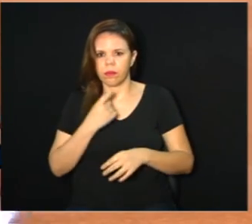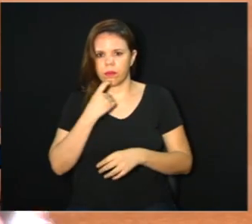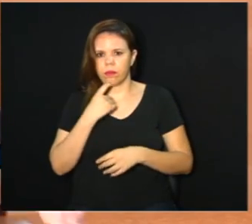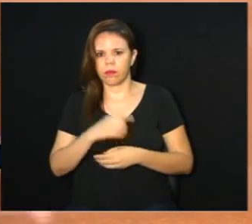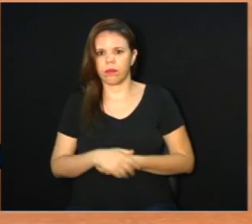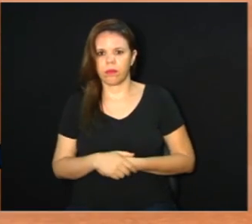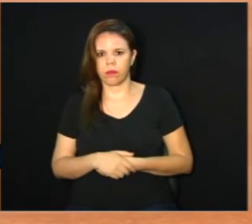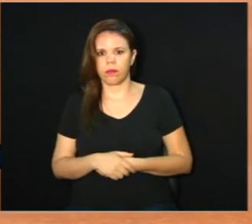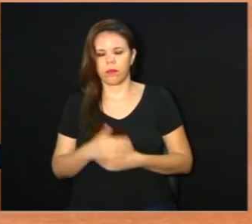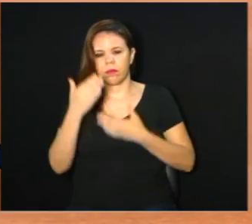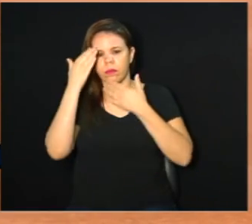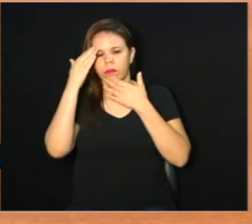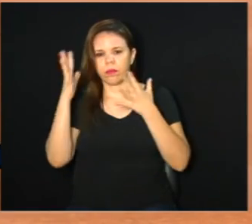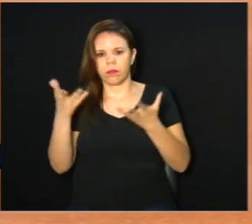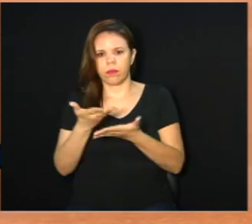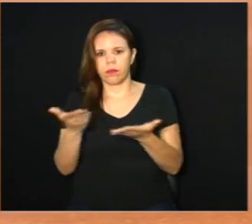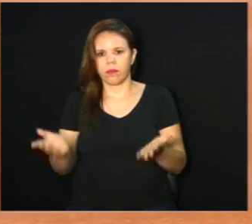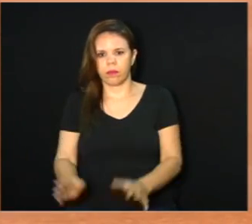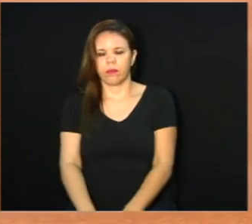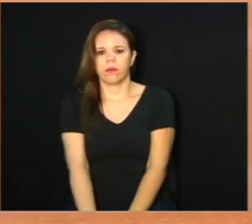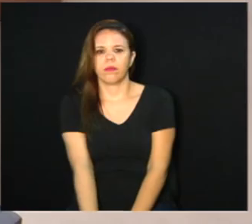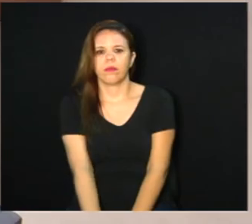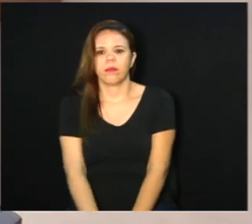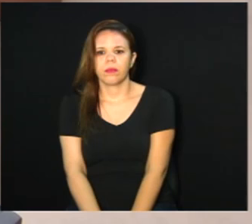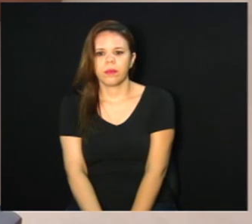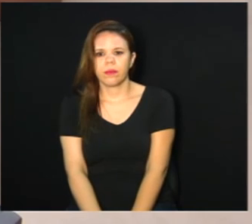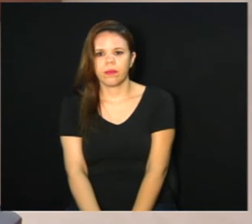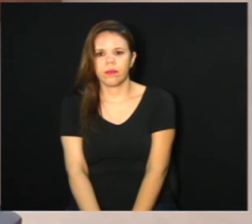de Campinas. Muito obrigado a todos.